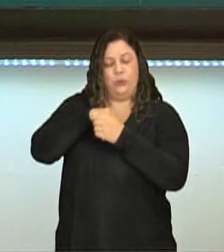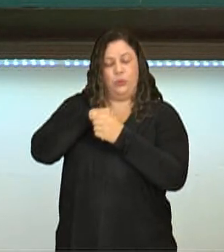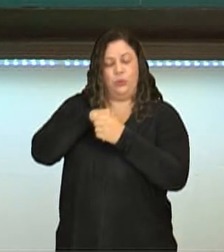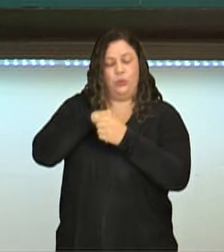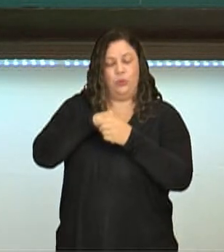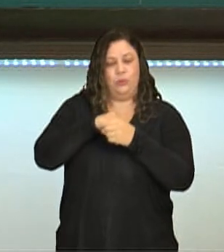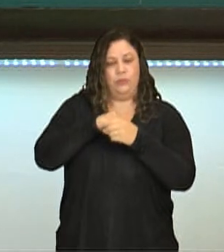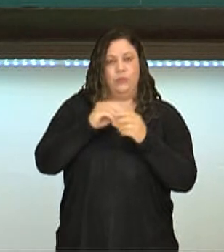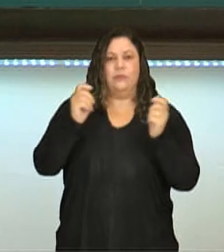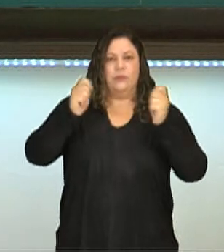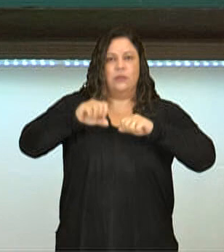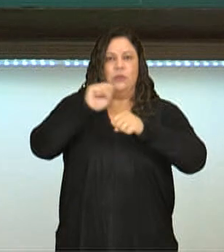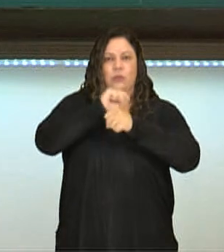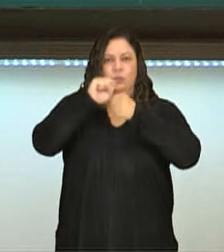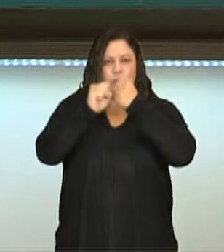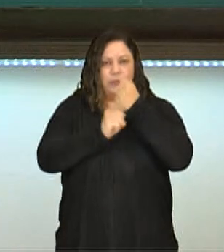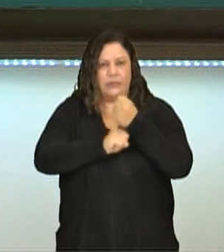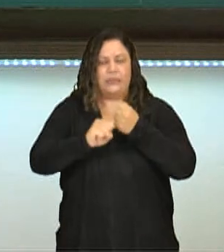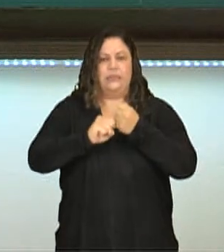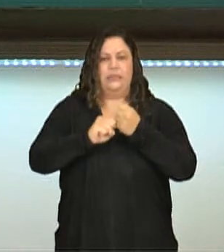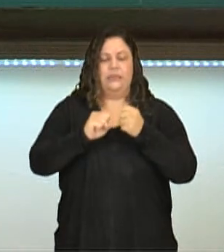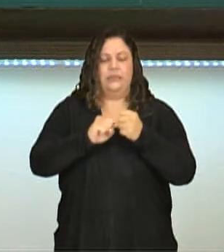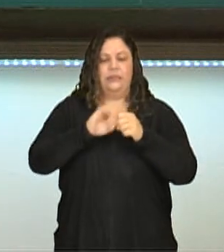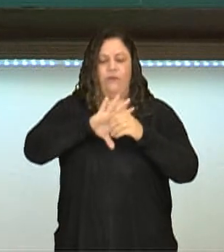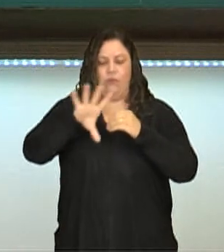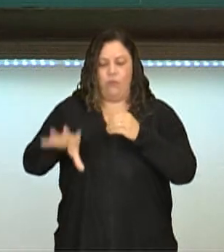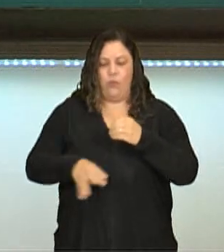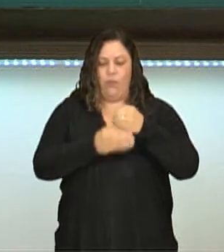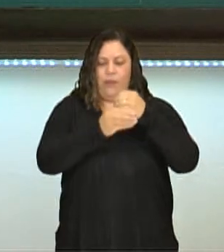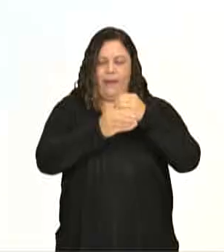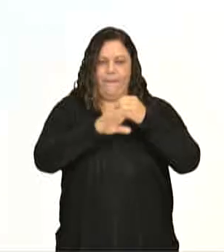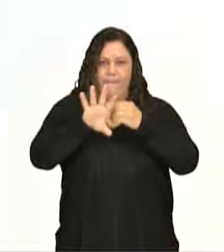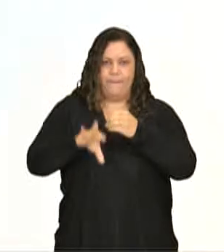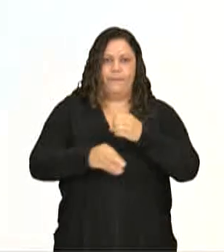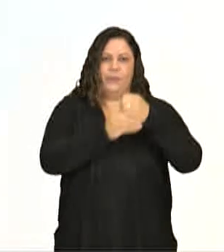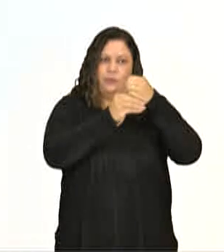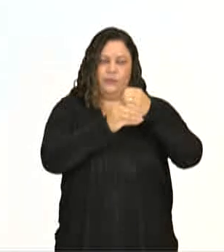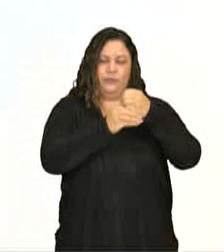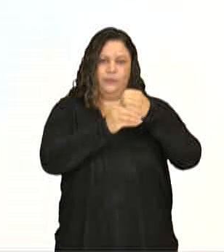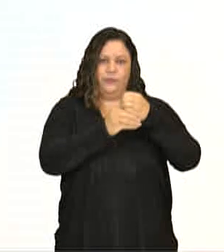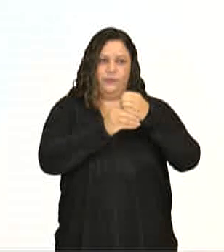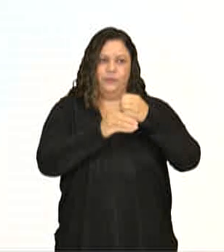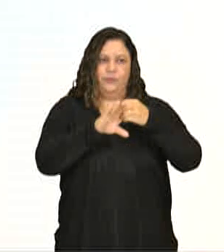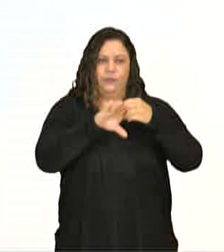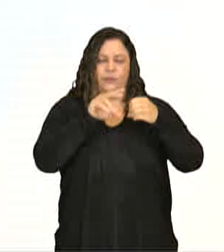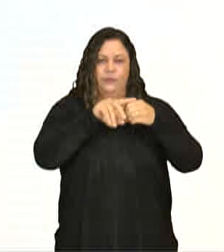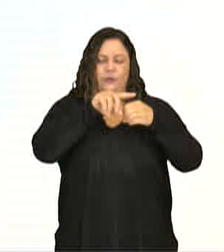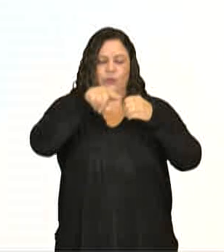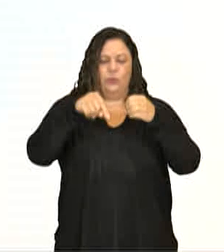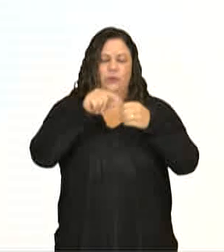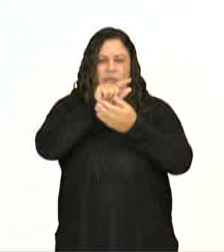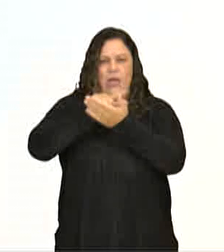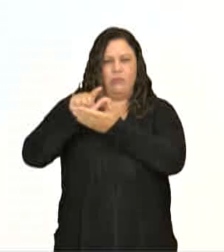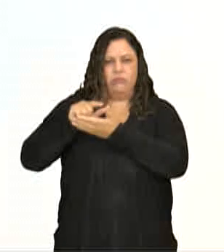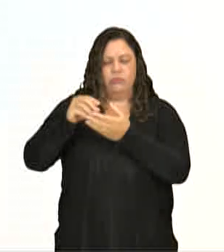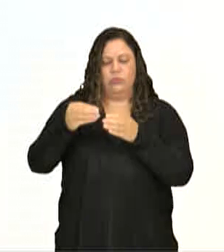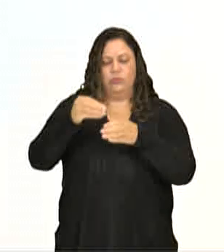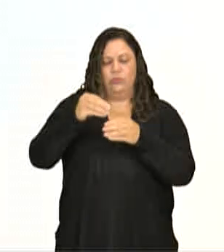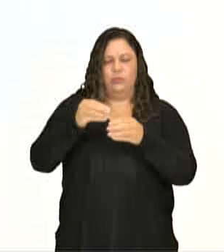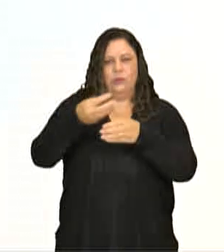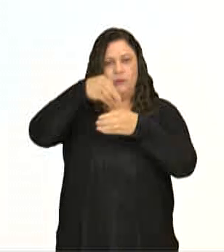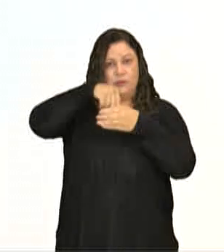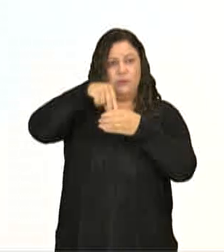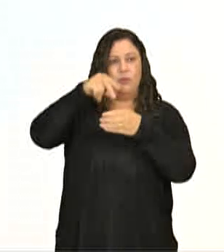substância. Ela formou uma bolsa em torno daquilo. A bolsa, com a partícula ingerida em seu interior, é chamada